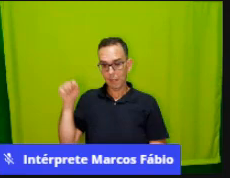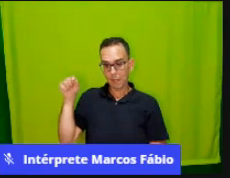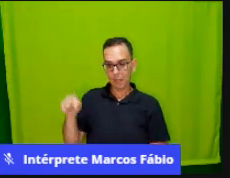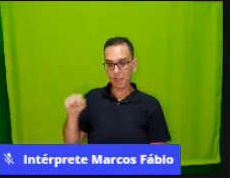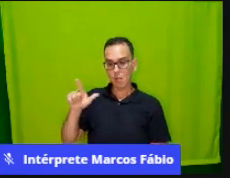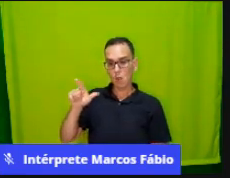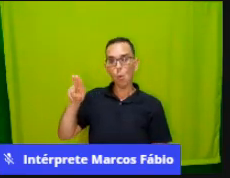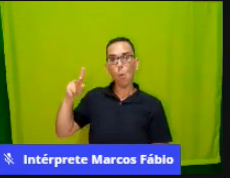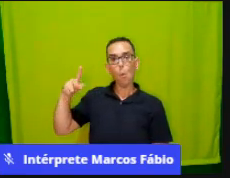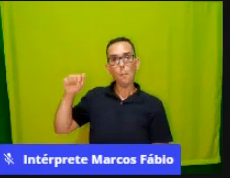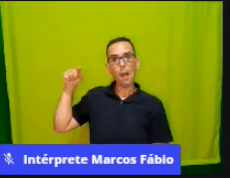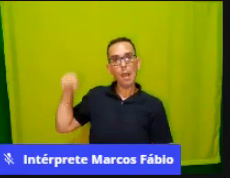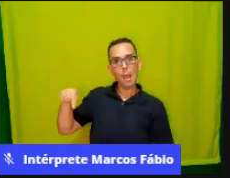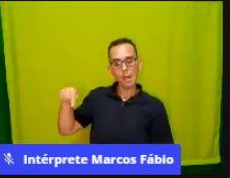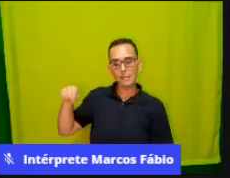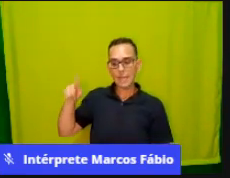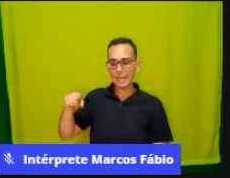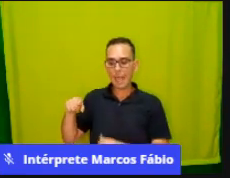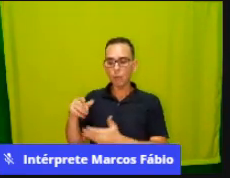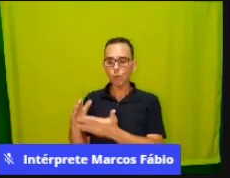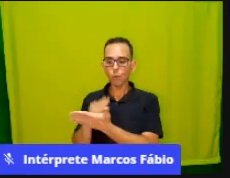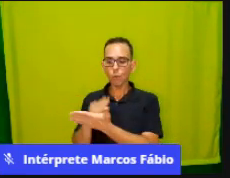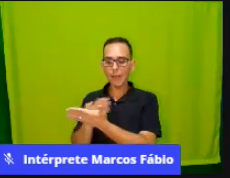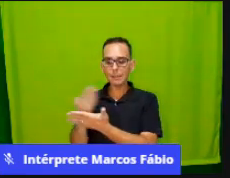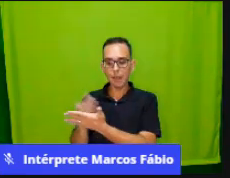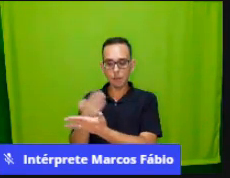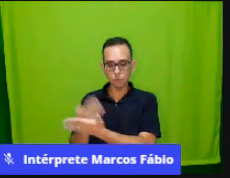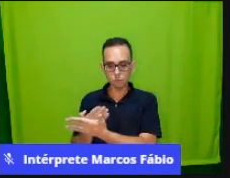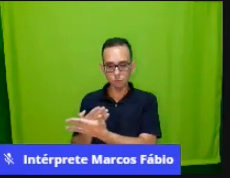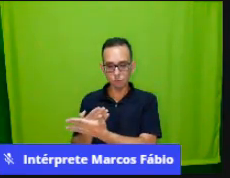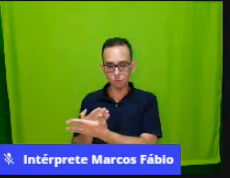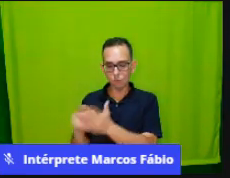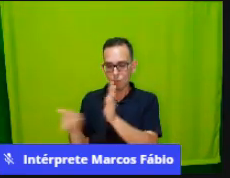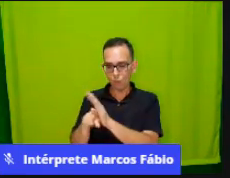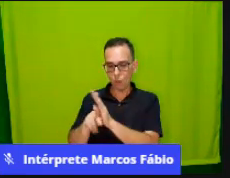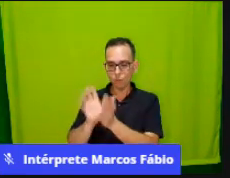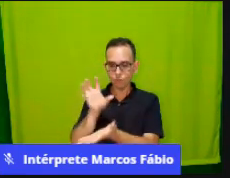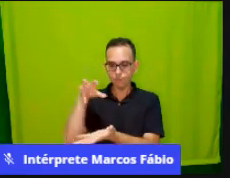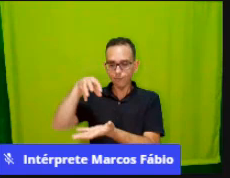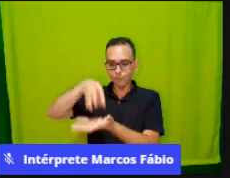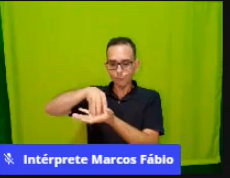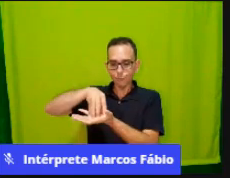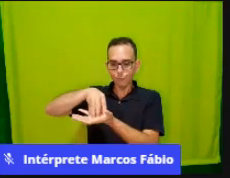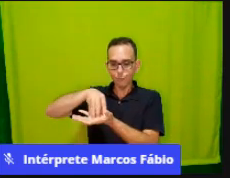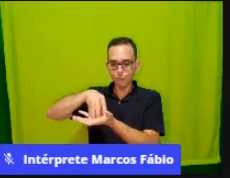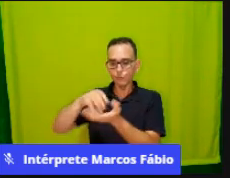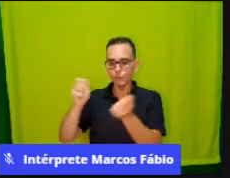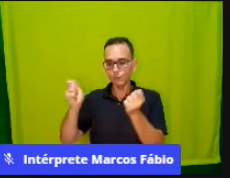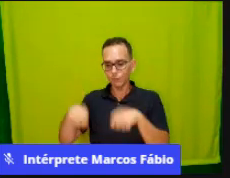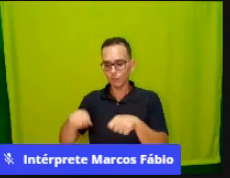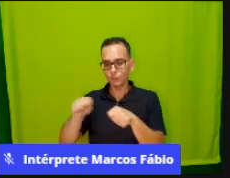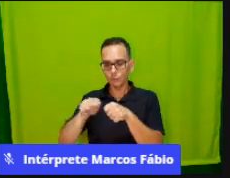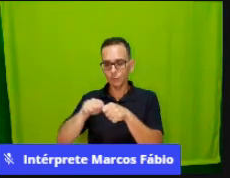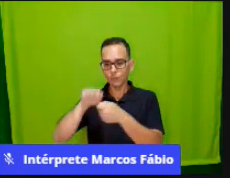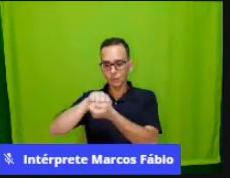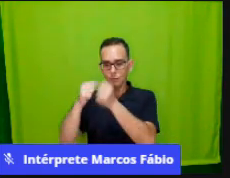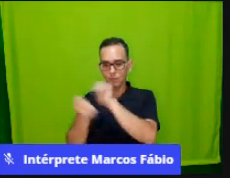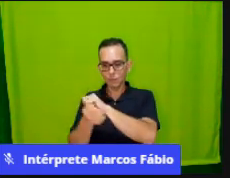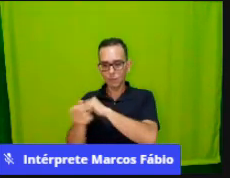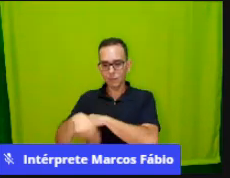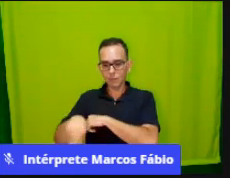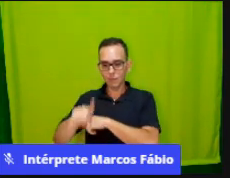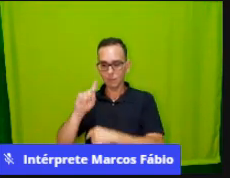clicar e a lupa eletrônica é essa. Esse é o nosso caderno. É um caderno da rede municipal, né, que